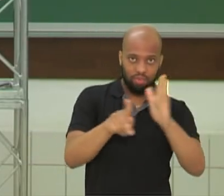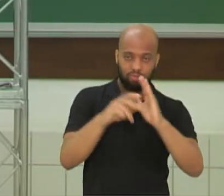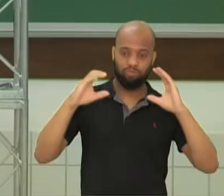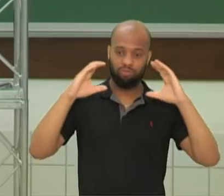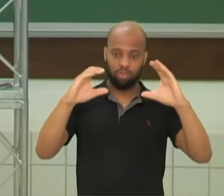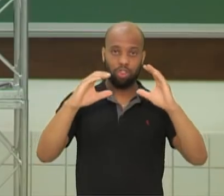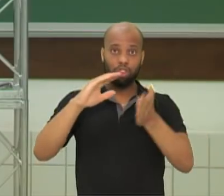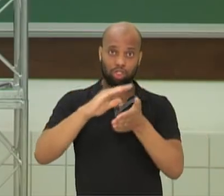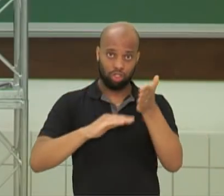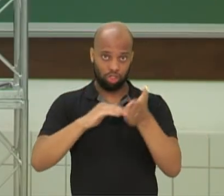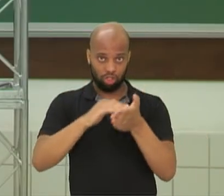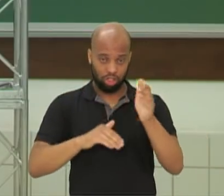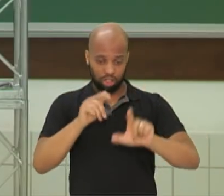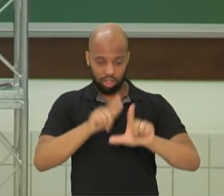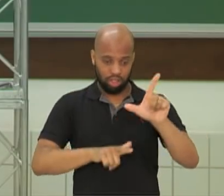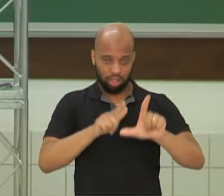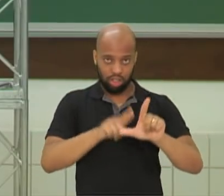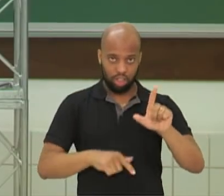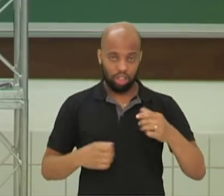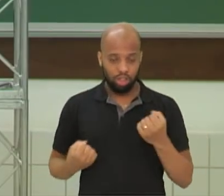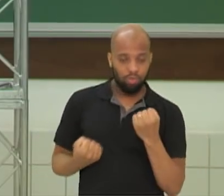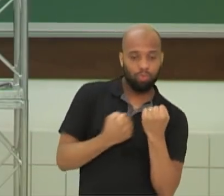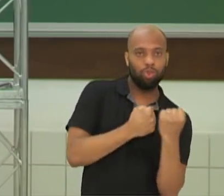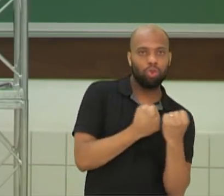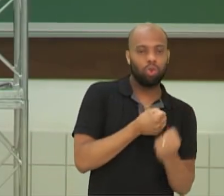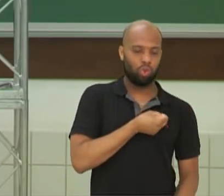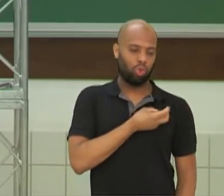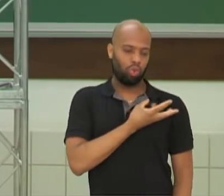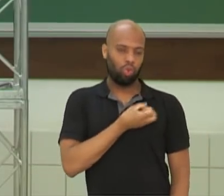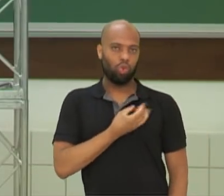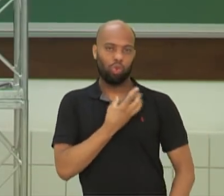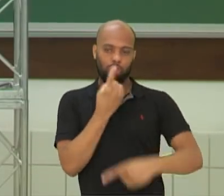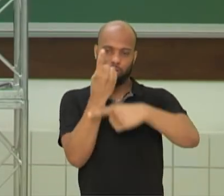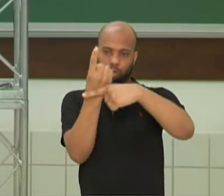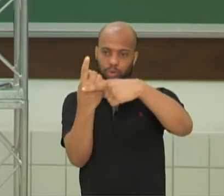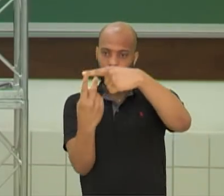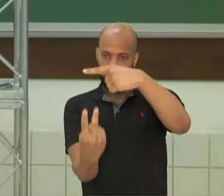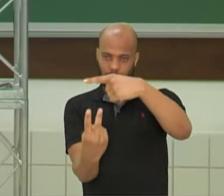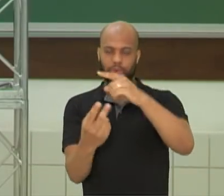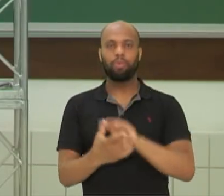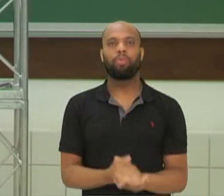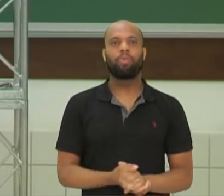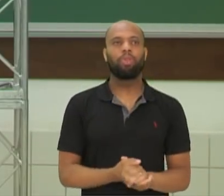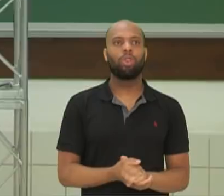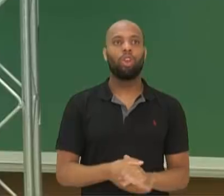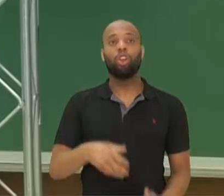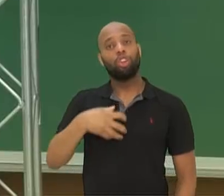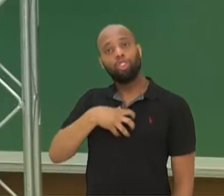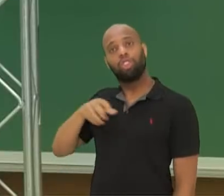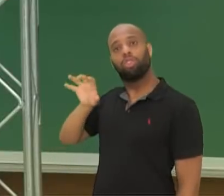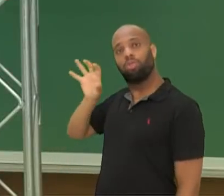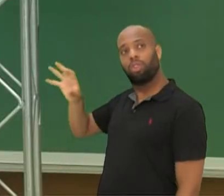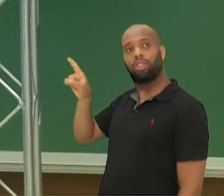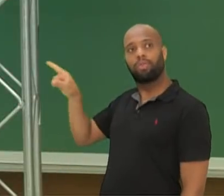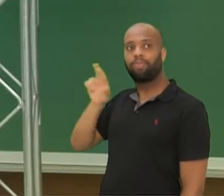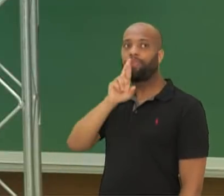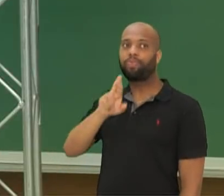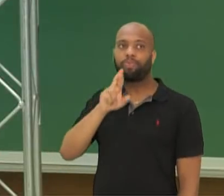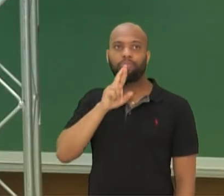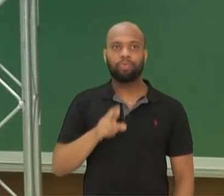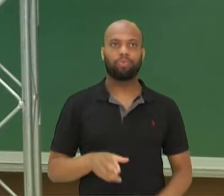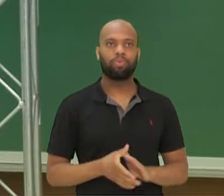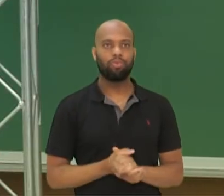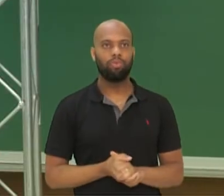da nossa incógnita pelo meio, pelo 1 sobre 2. E fica dessa forma a solução, olha só.